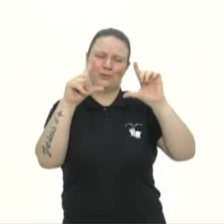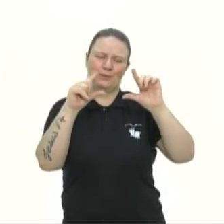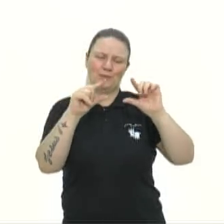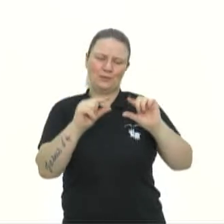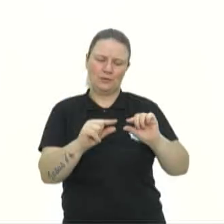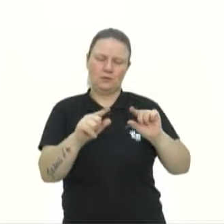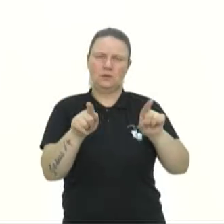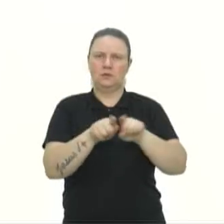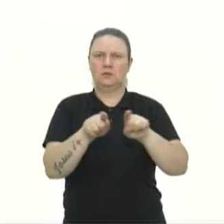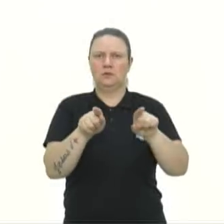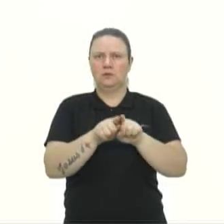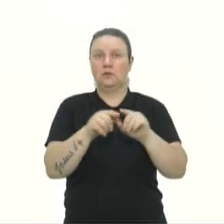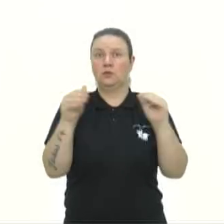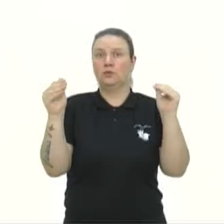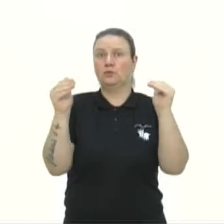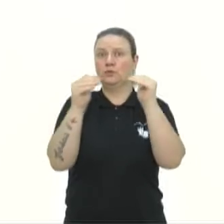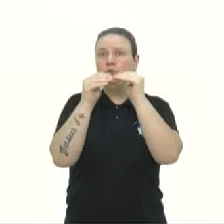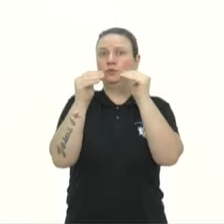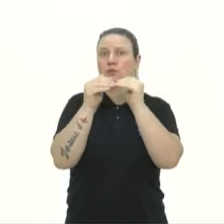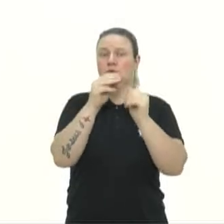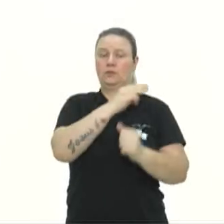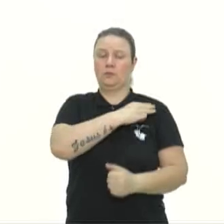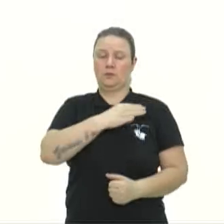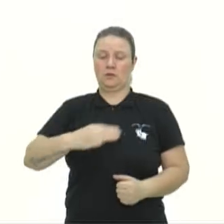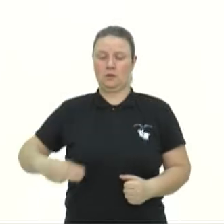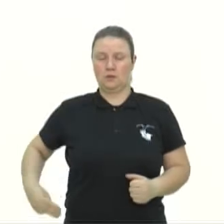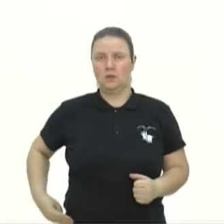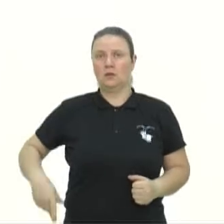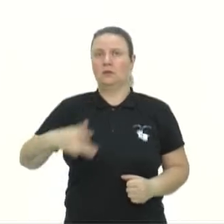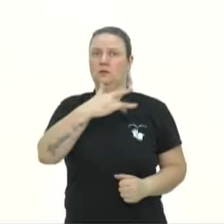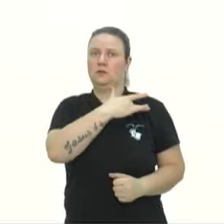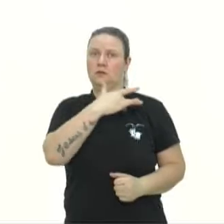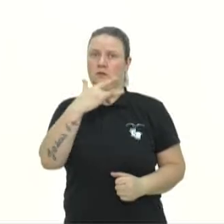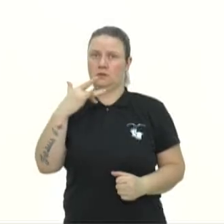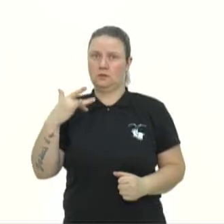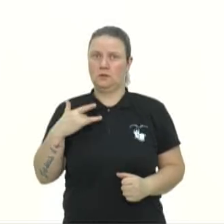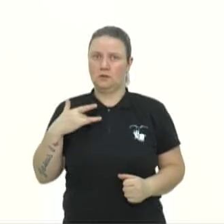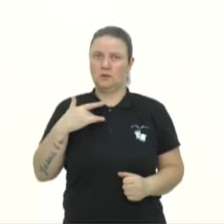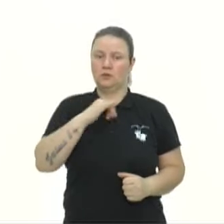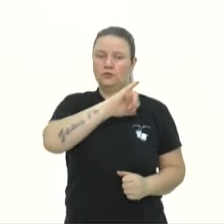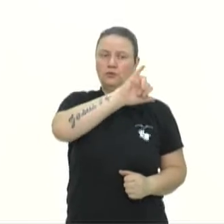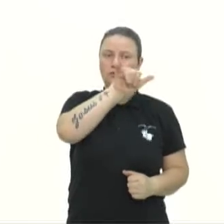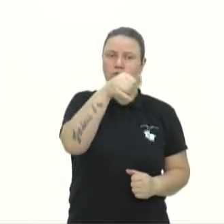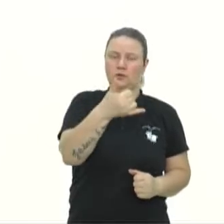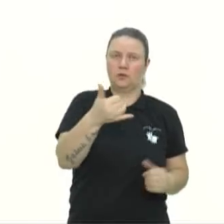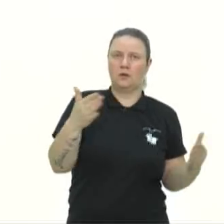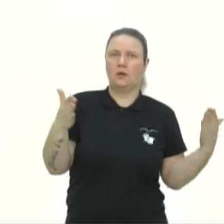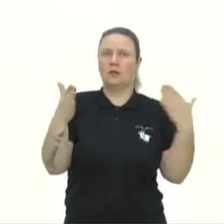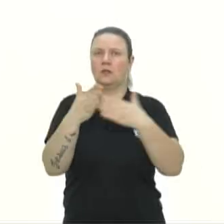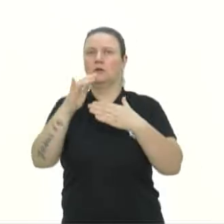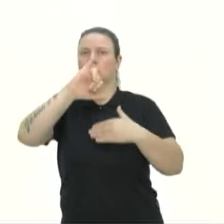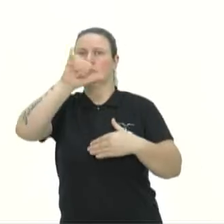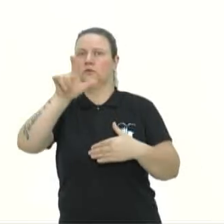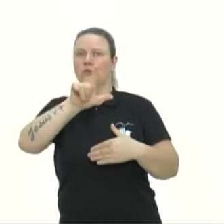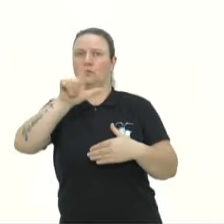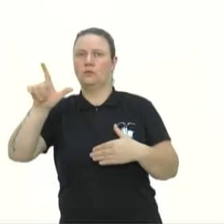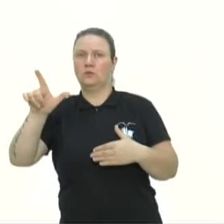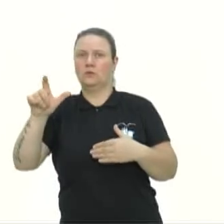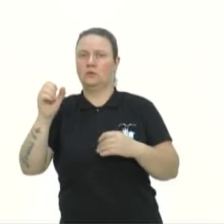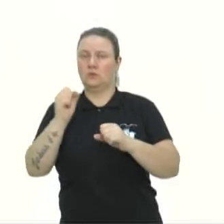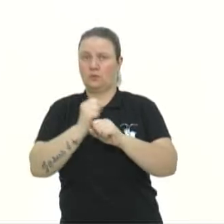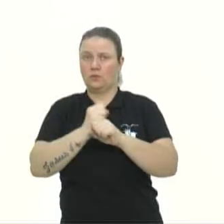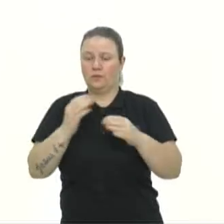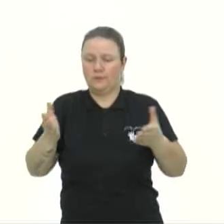diminuiu. De acordo com o Ministério da Saúde, de janeiro a julho deste ano foram